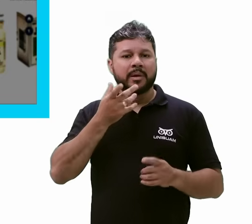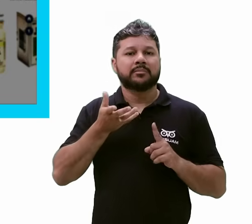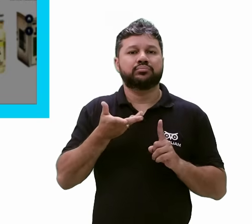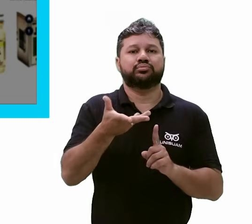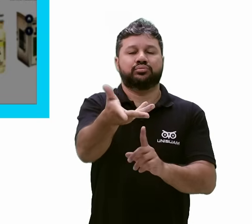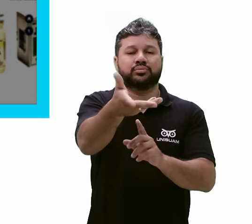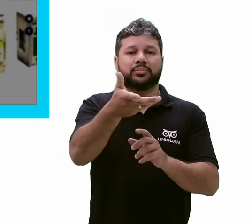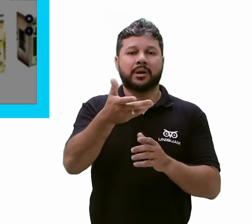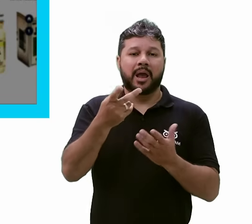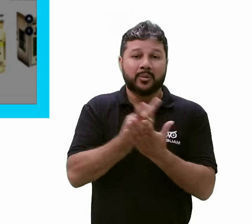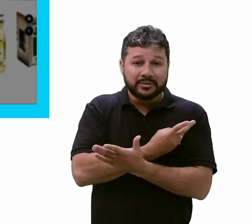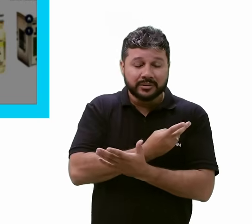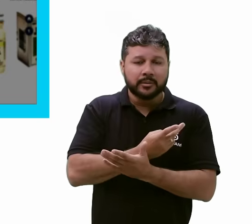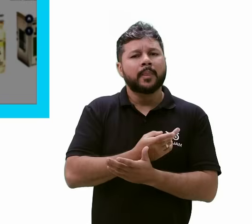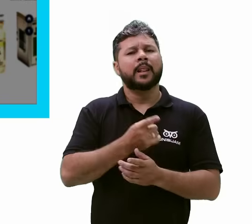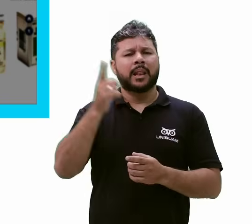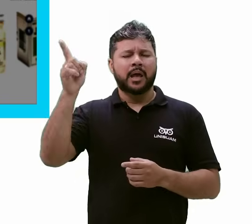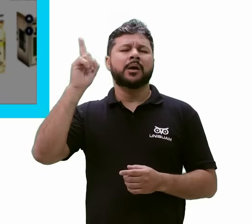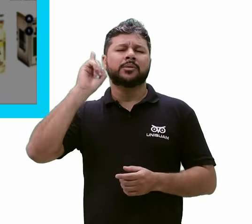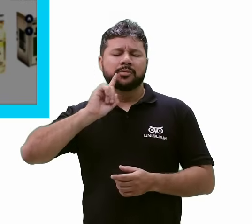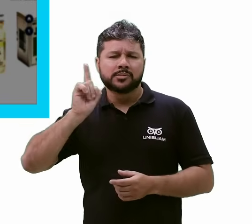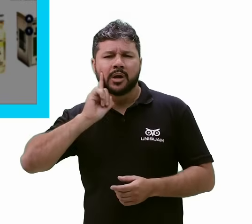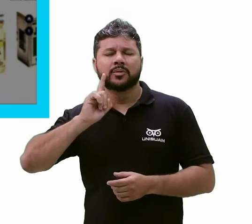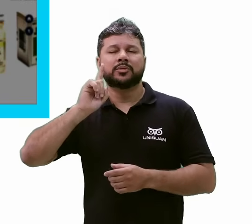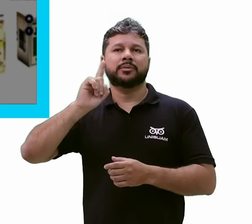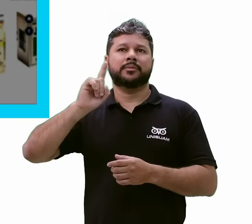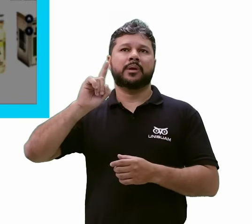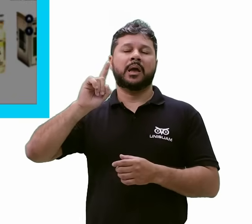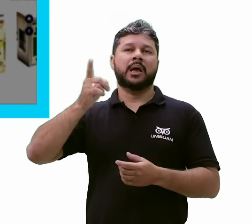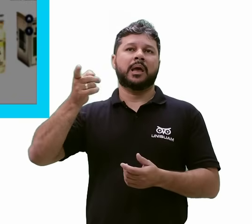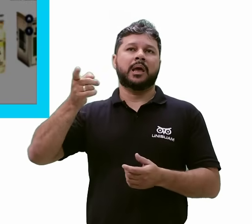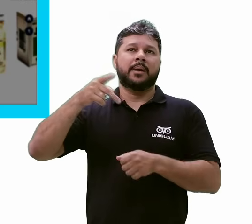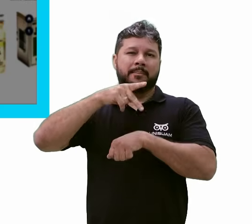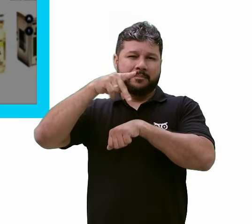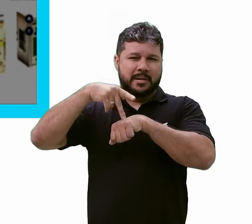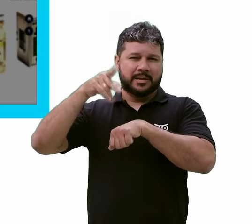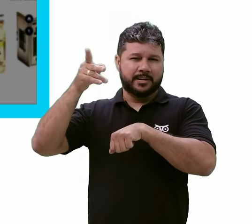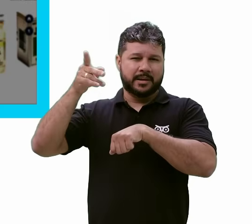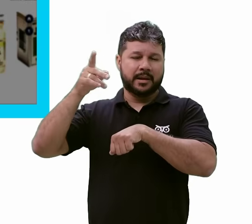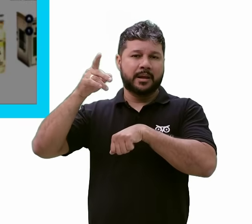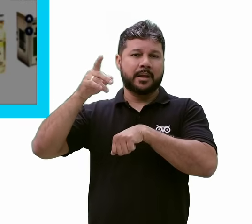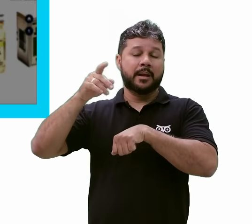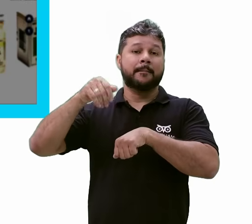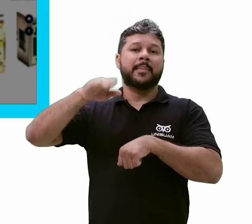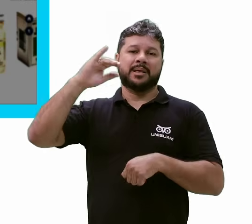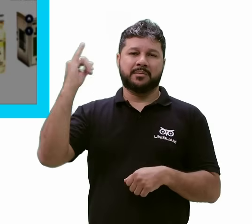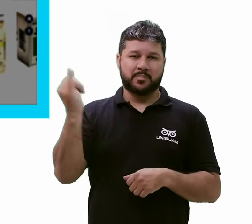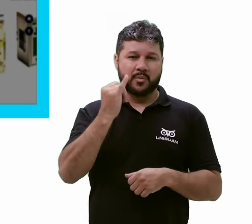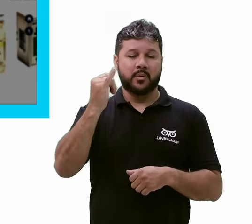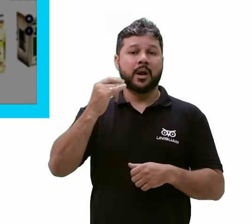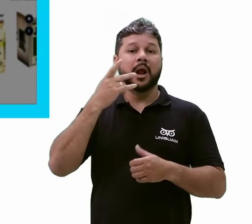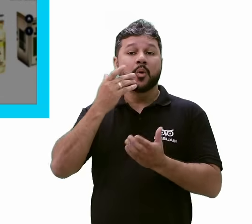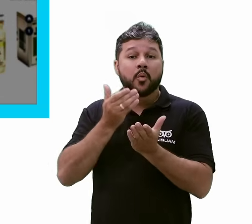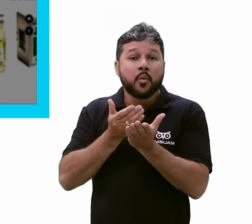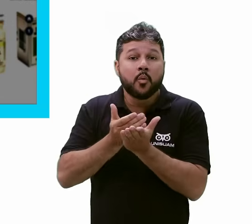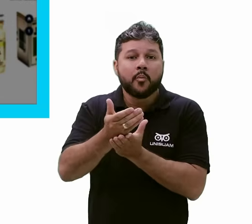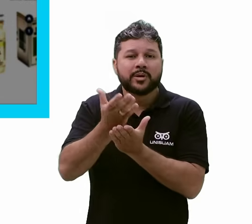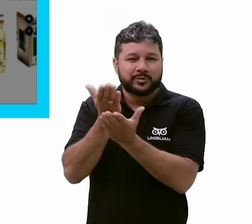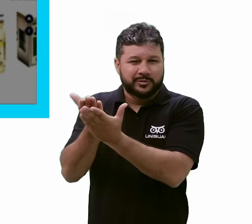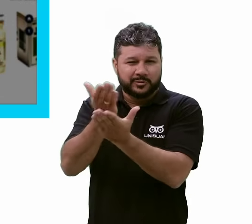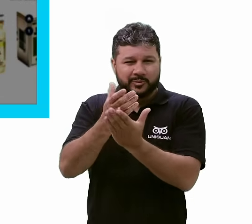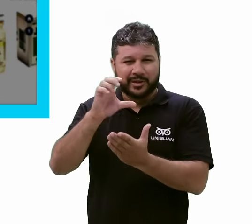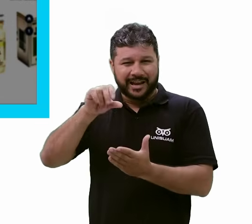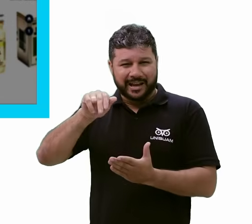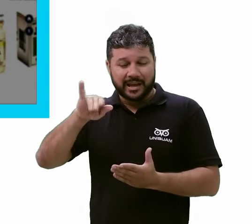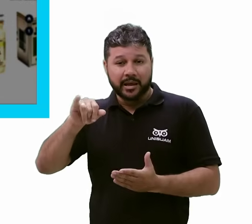começam a andar rápido, né? Mesmo os Estados Unidos tendo sido um dos países mais importantes na proibição da